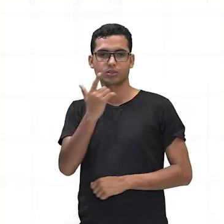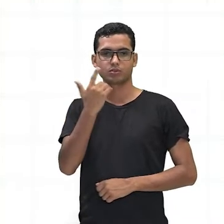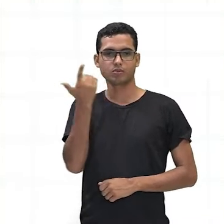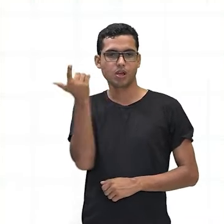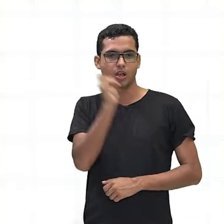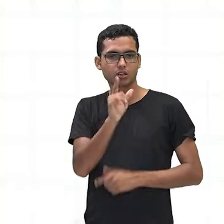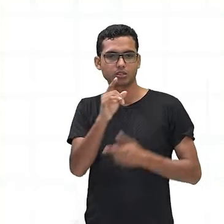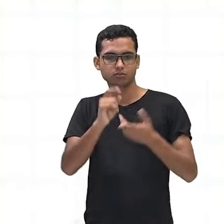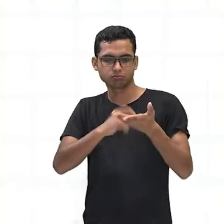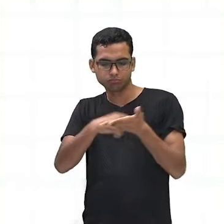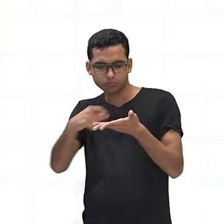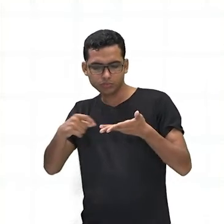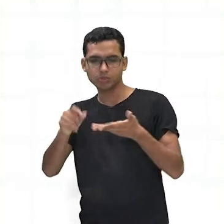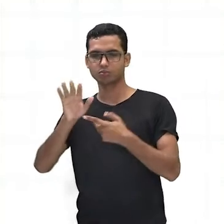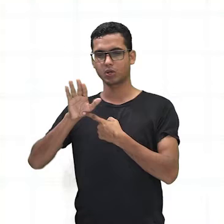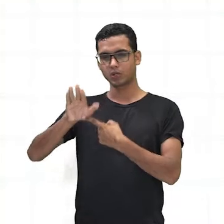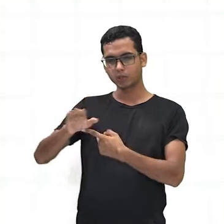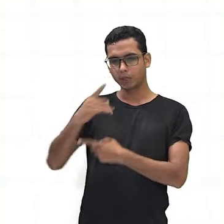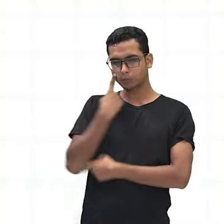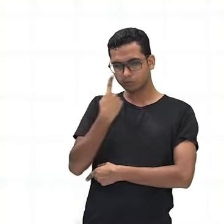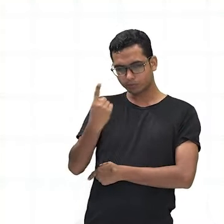Então, aqui na nossa